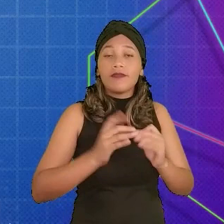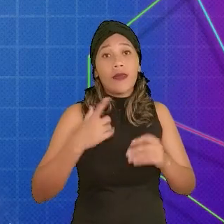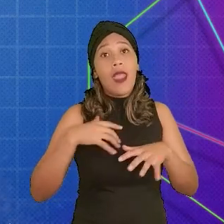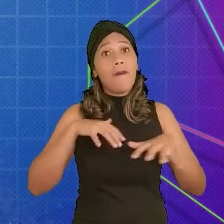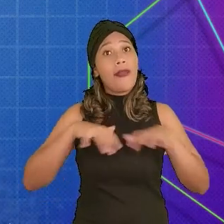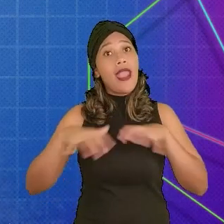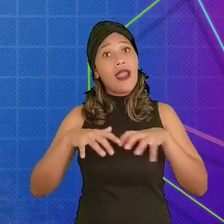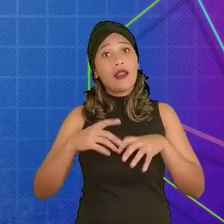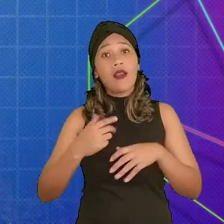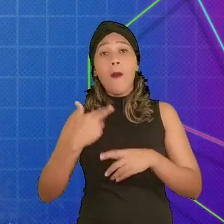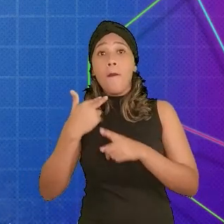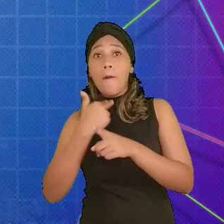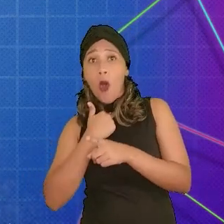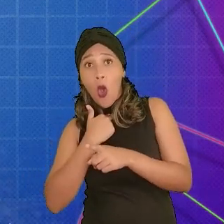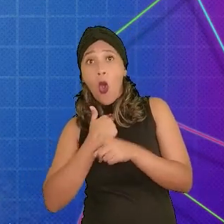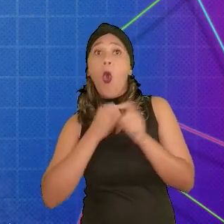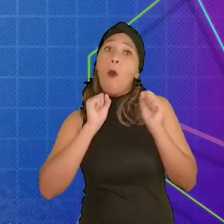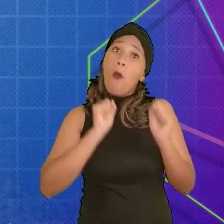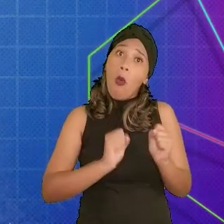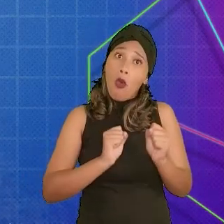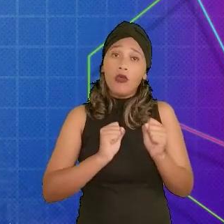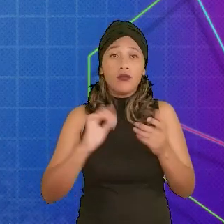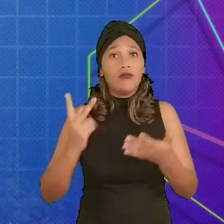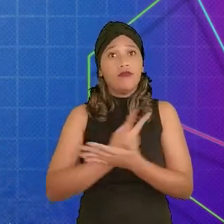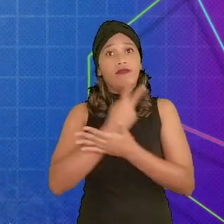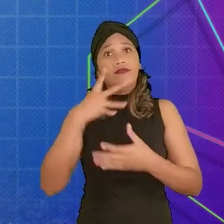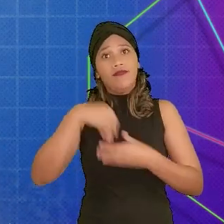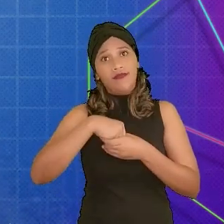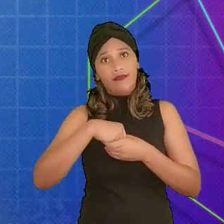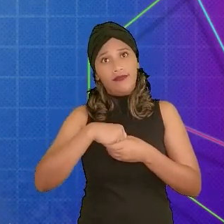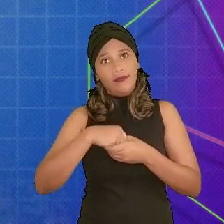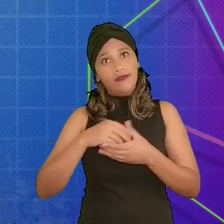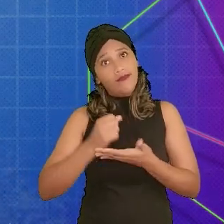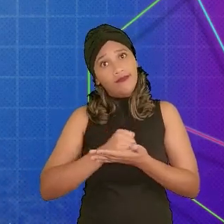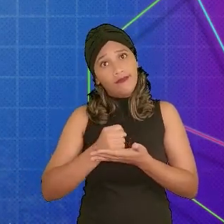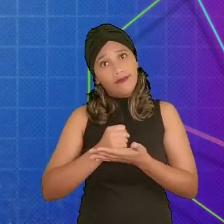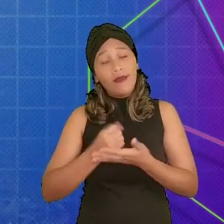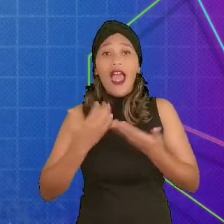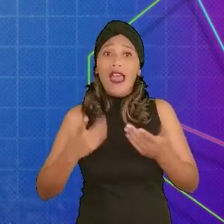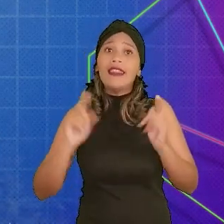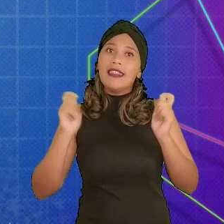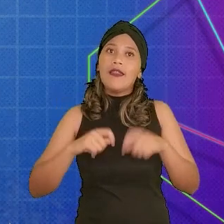o que pode e o que não pode acontecer no jogo. Entenderam? Partindo disso,